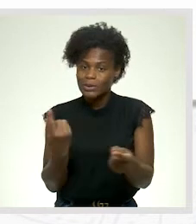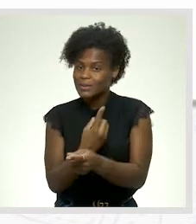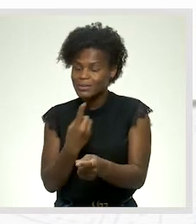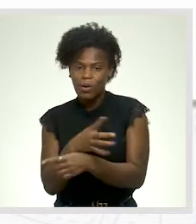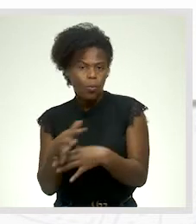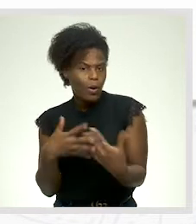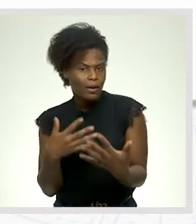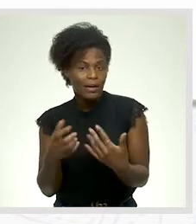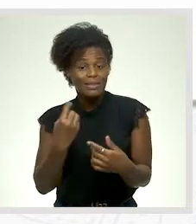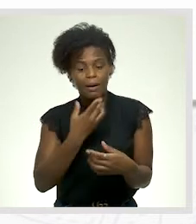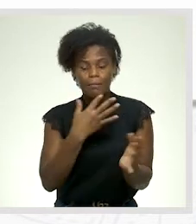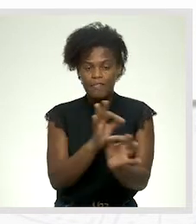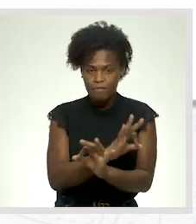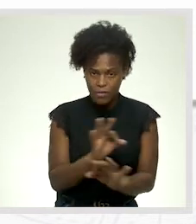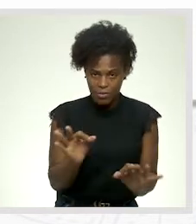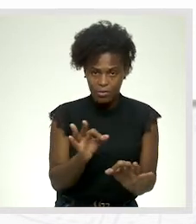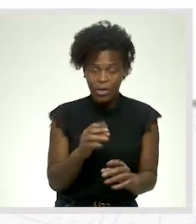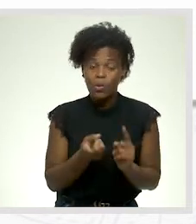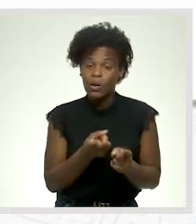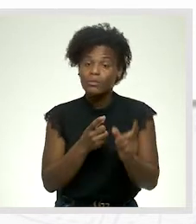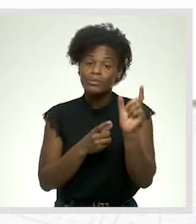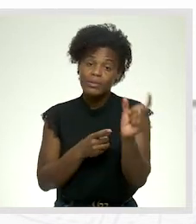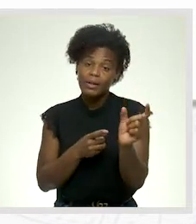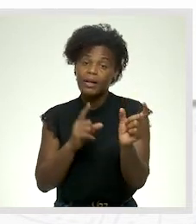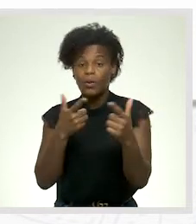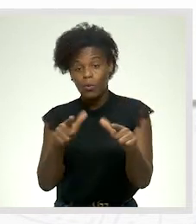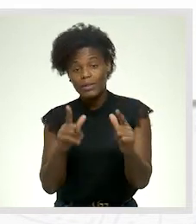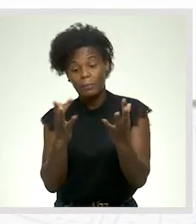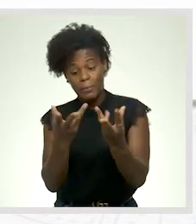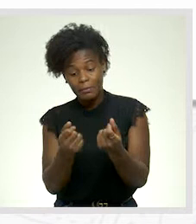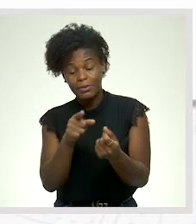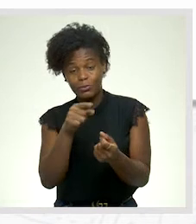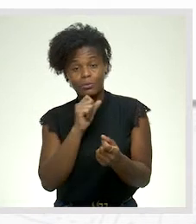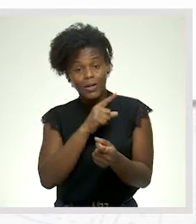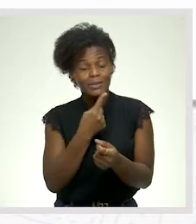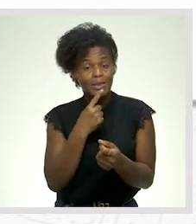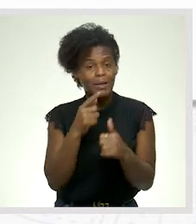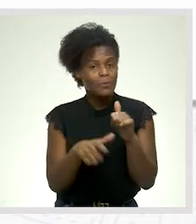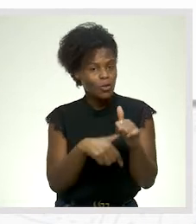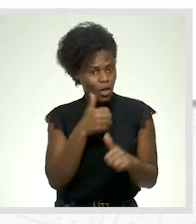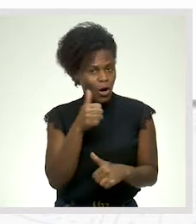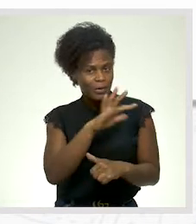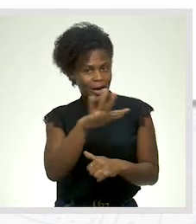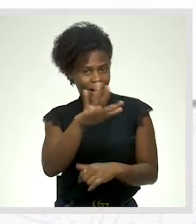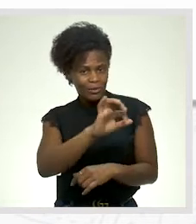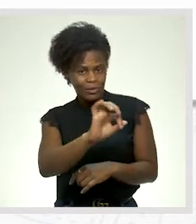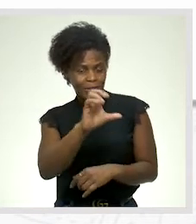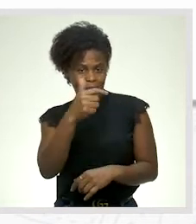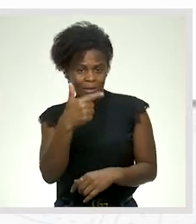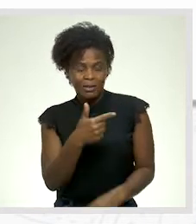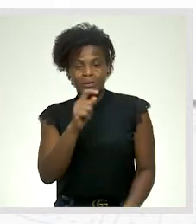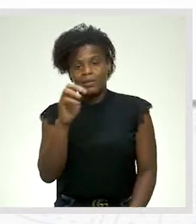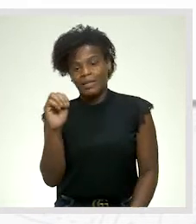uma notícia seja perfeita, eu até utilizei uma linguagem matemática para que você possa entender isso melhor, é da sua área, CTS e